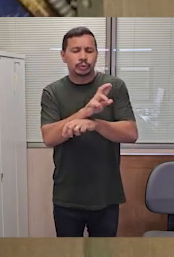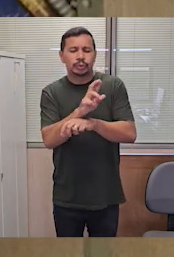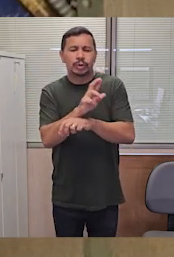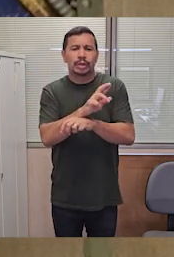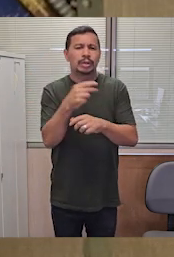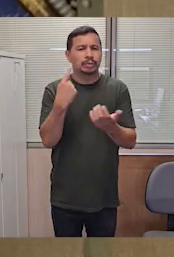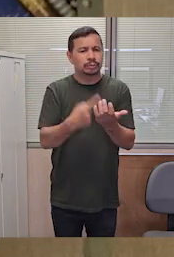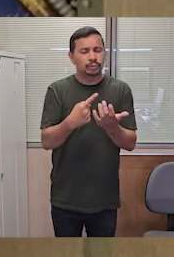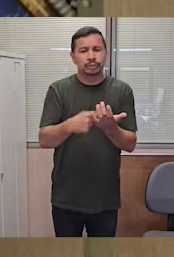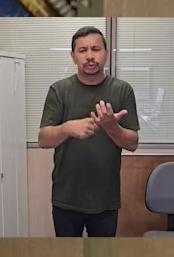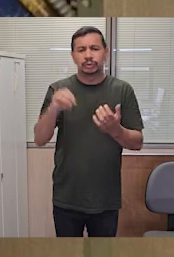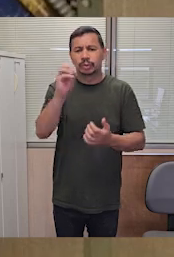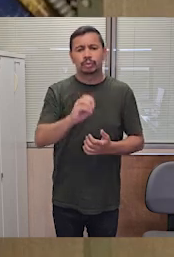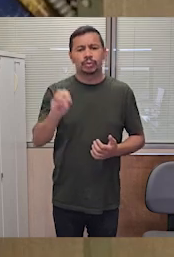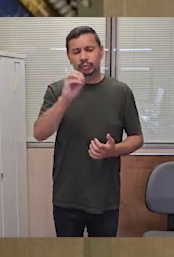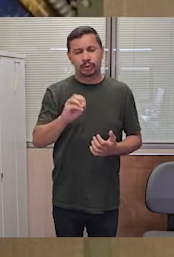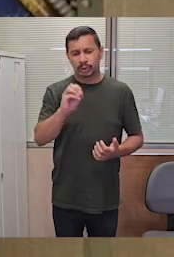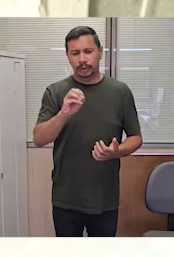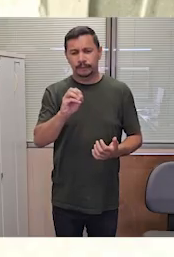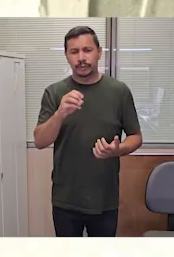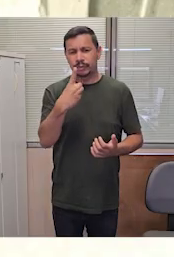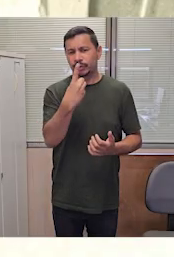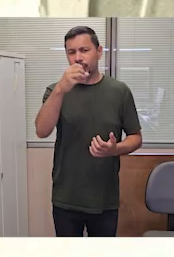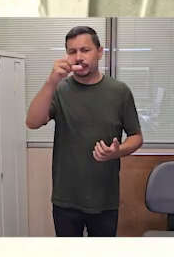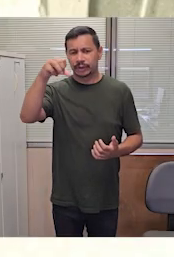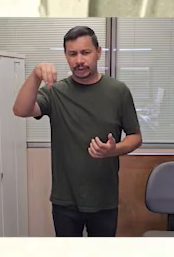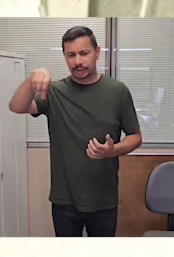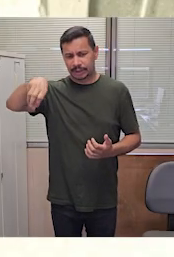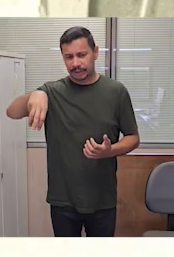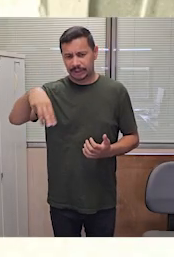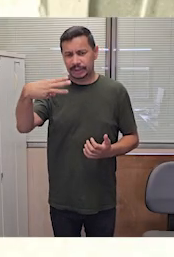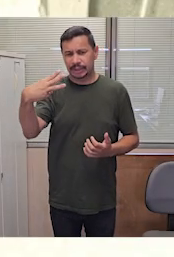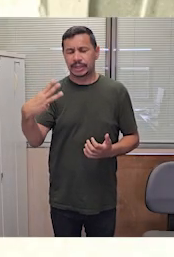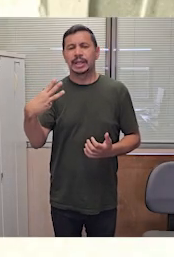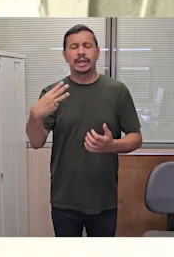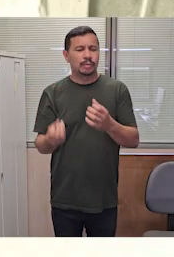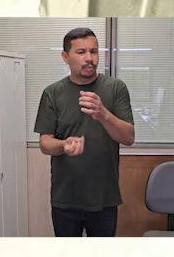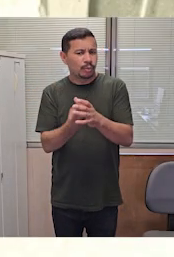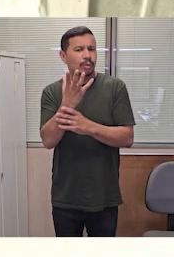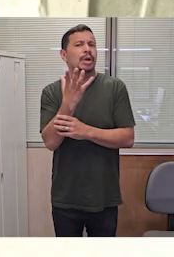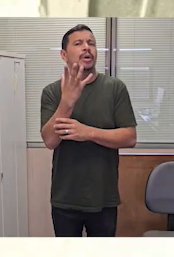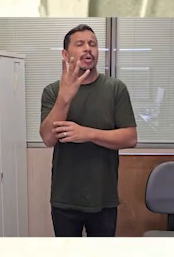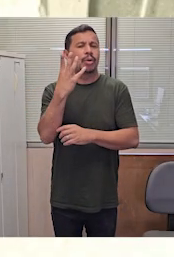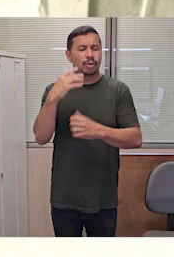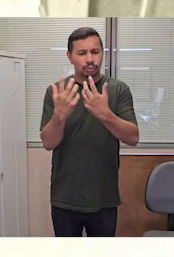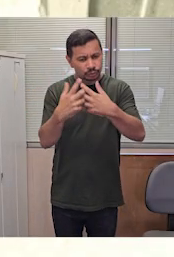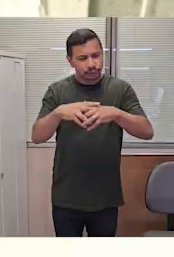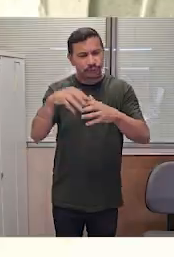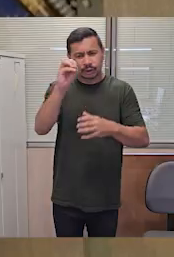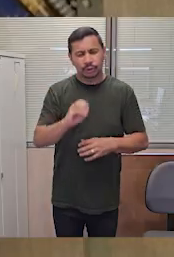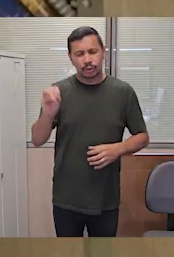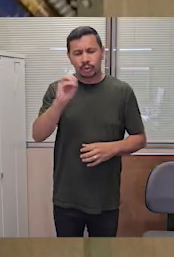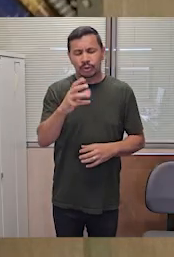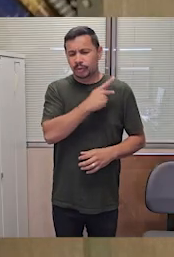como porta-voz das demandas do metalúrgico de Osasco. E em 1963, fundou o Sindicato do Metalúrgico de Osasco, onde foi presidente